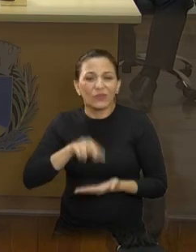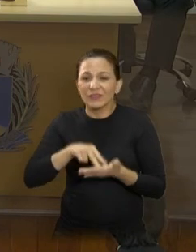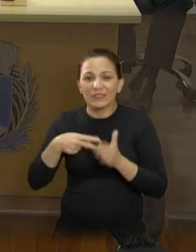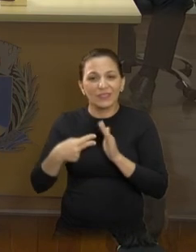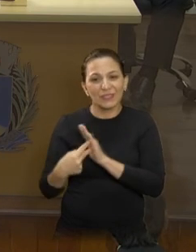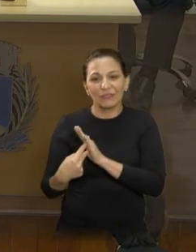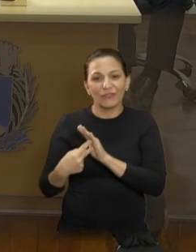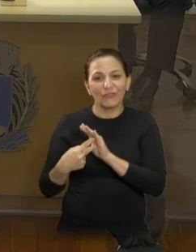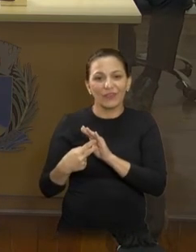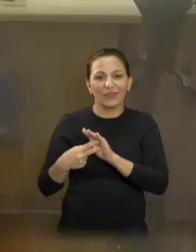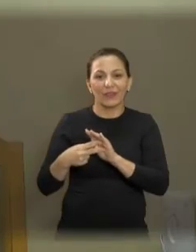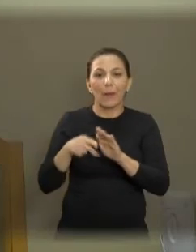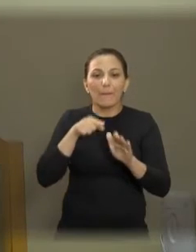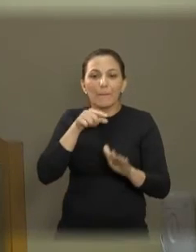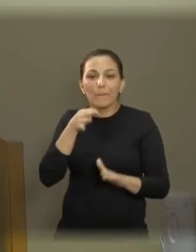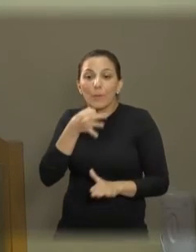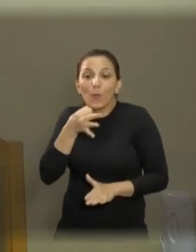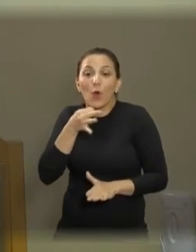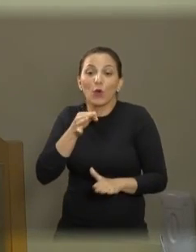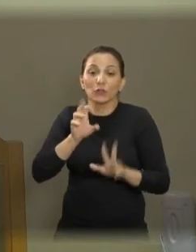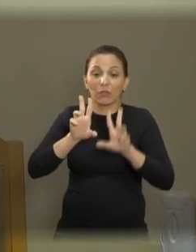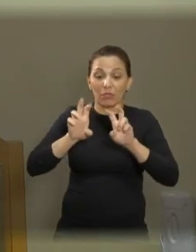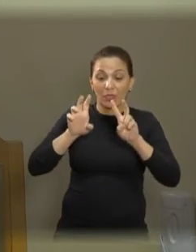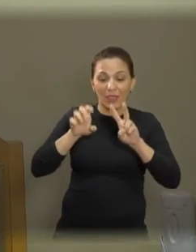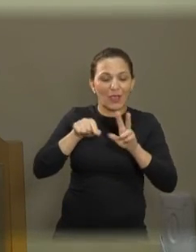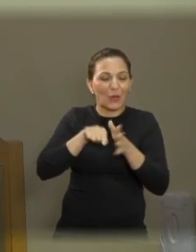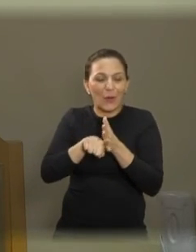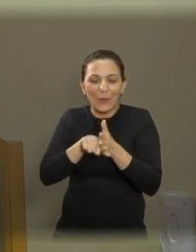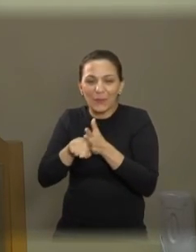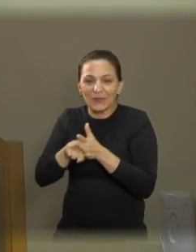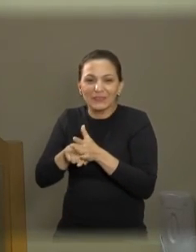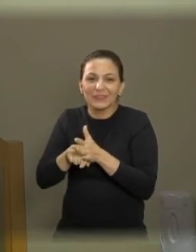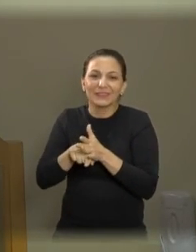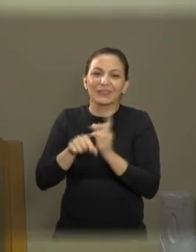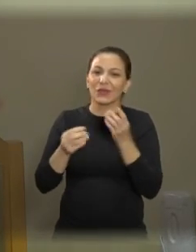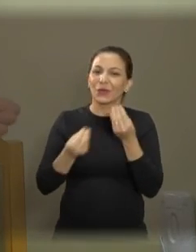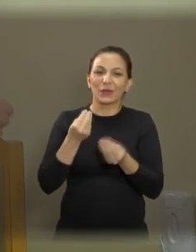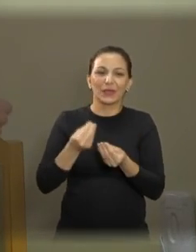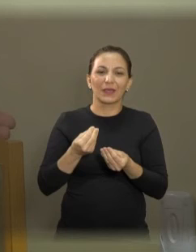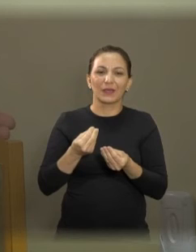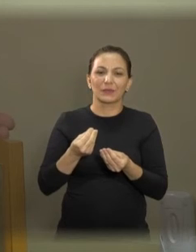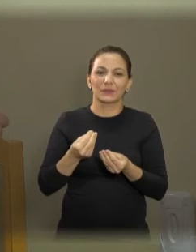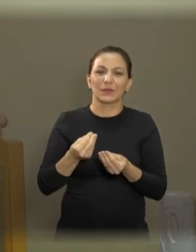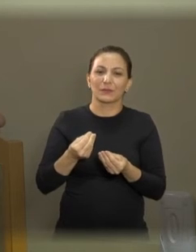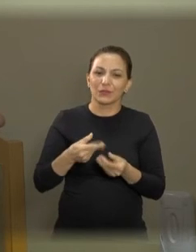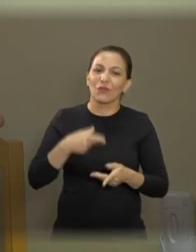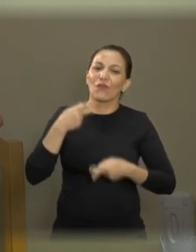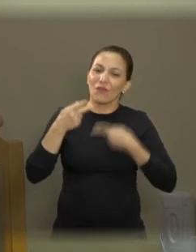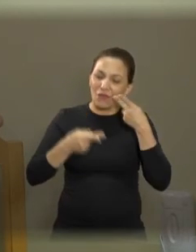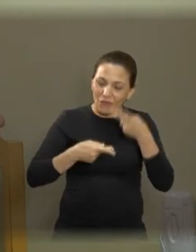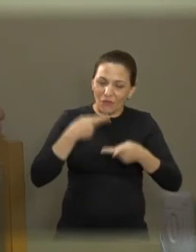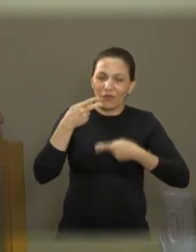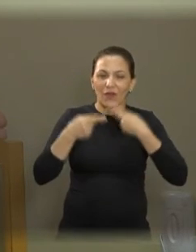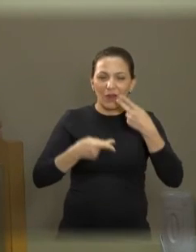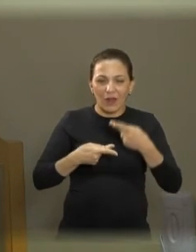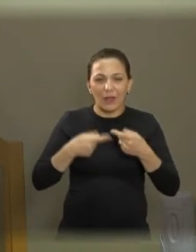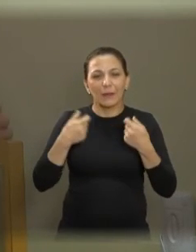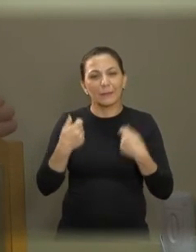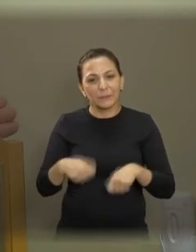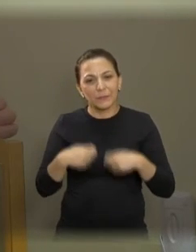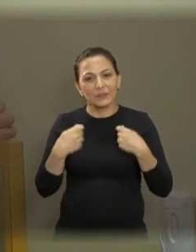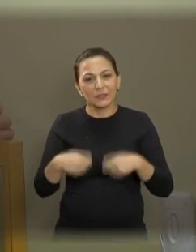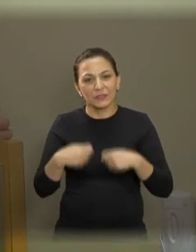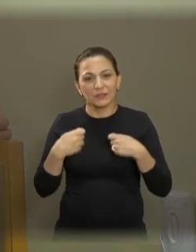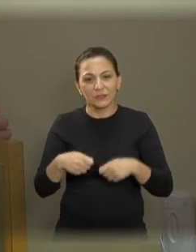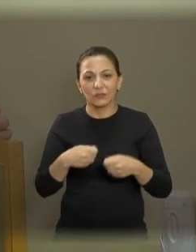isso. Ele não entendeu. Quer dizer, eu tenho que repetir coisas. Eu tenho que